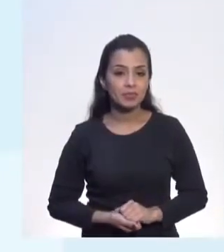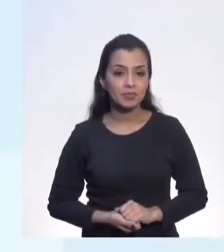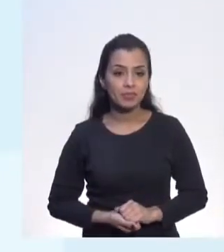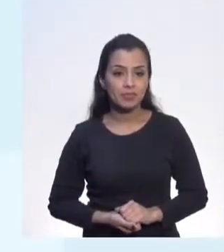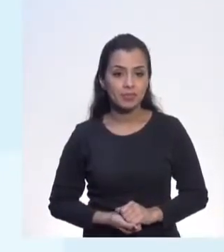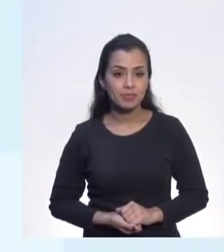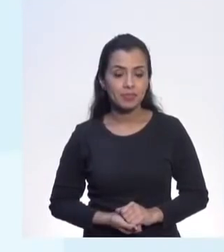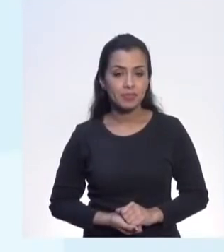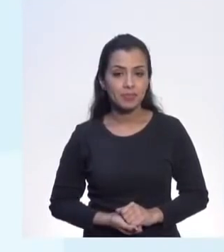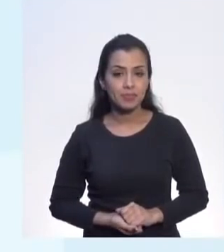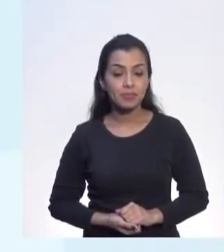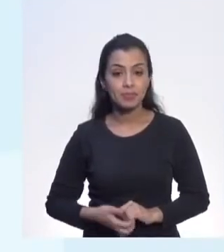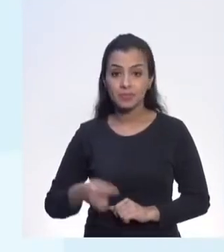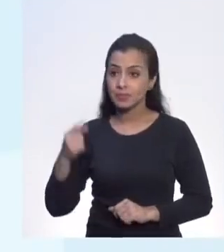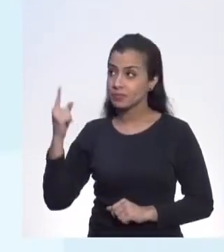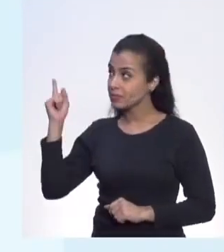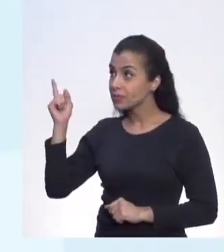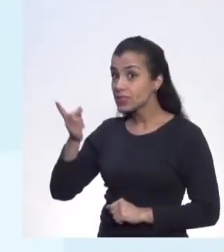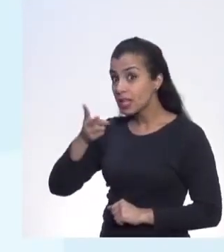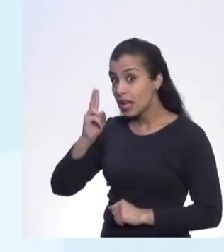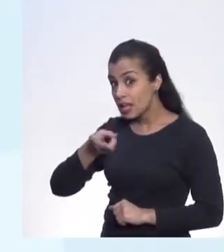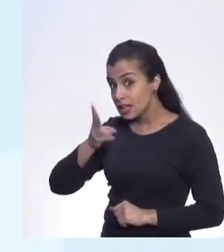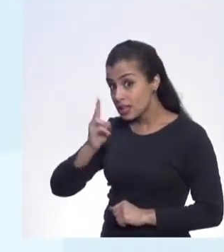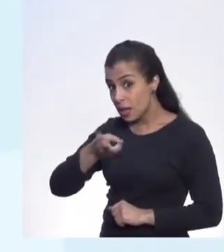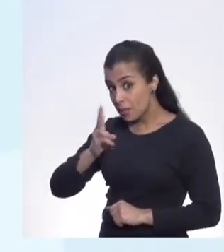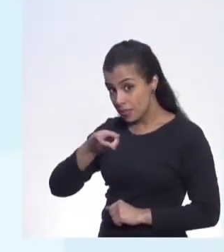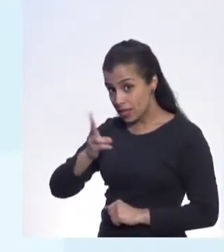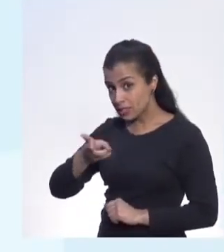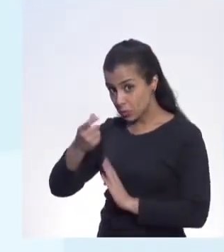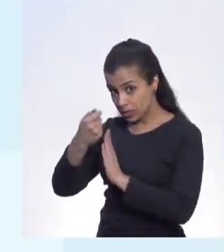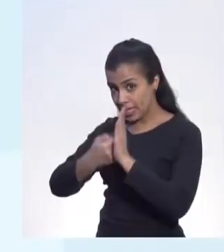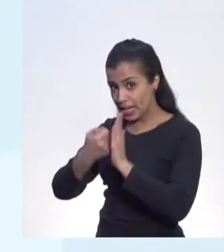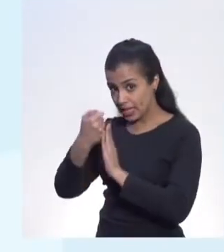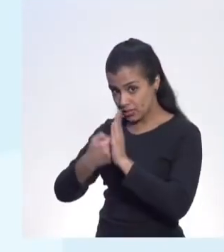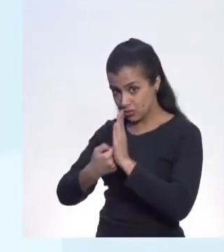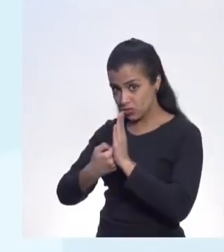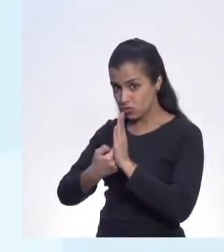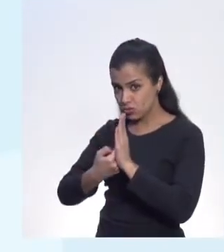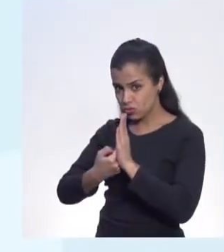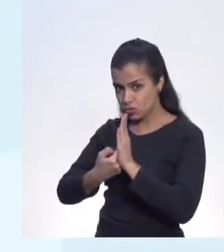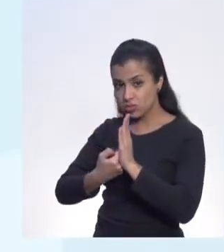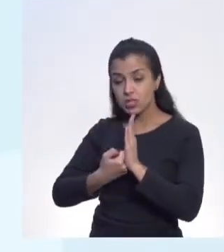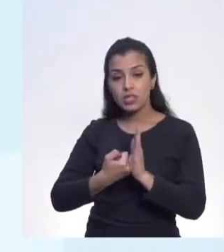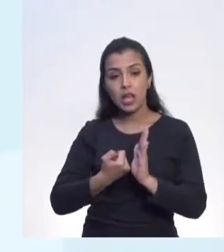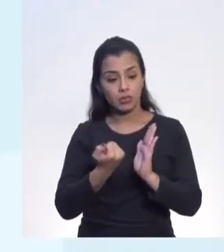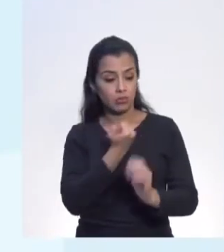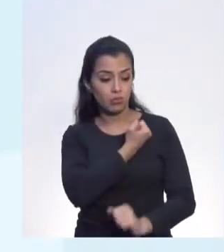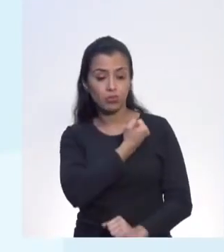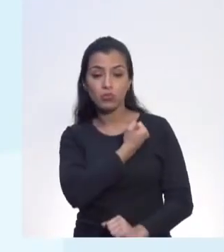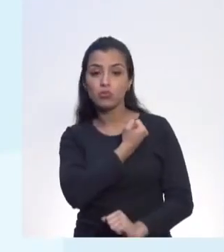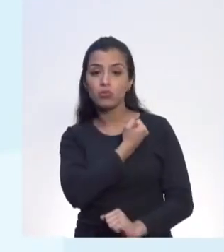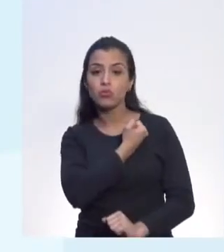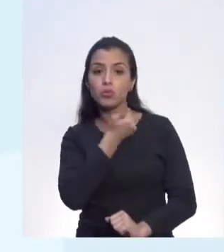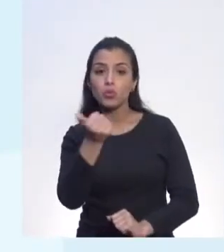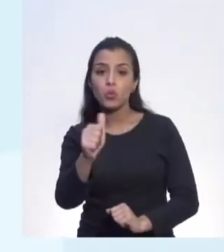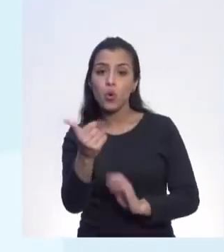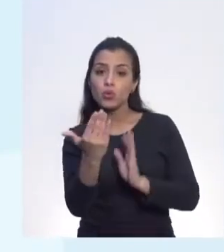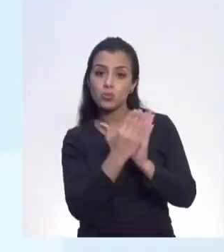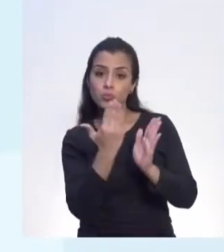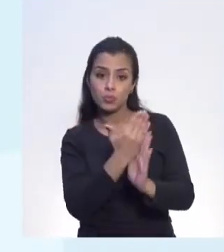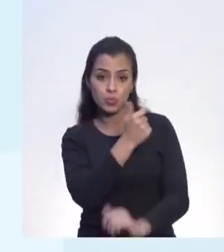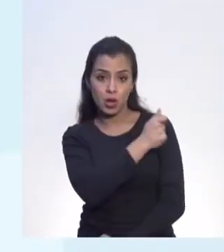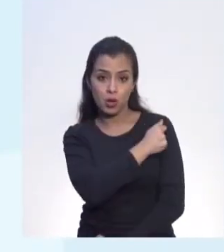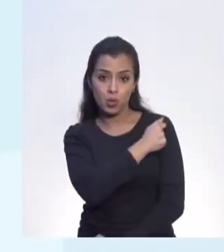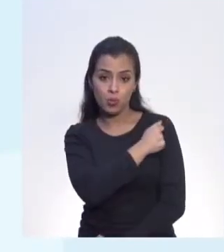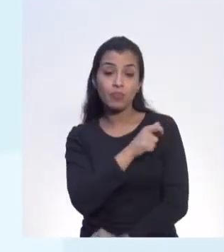Gente, aqui é o mesmo enunciado. Está lá na página 11 do caderno do aluno. A